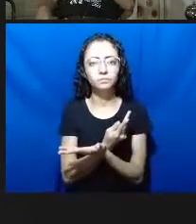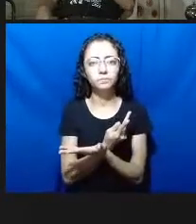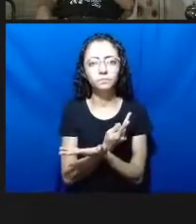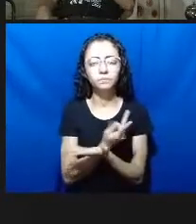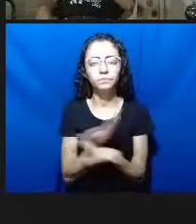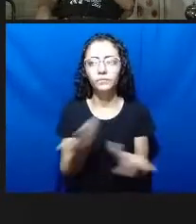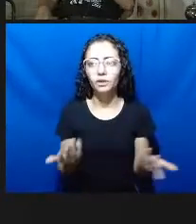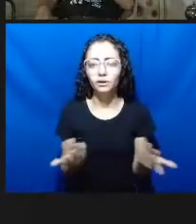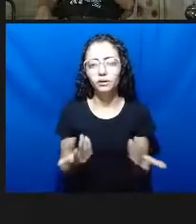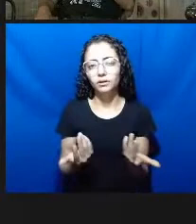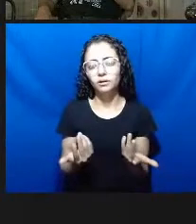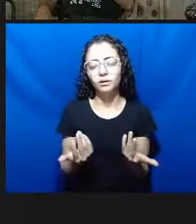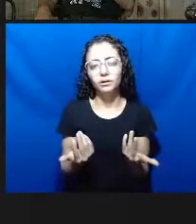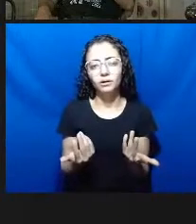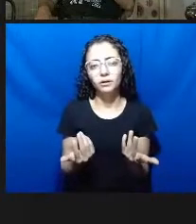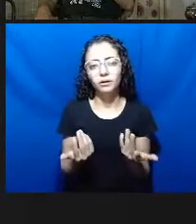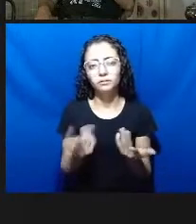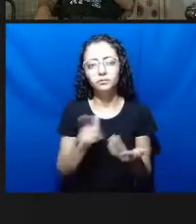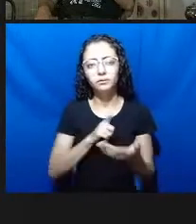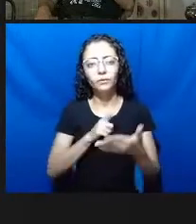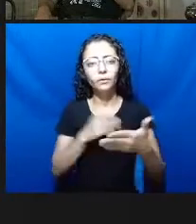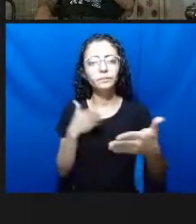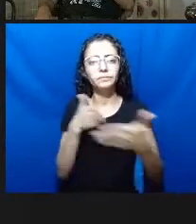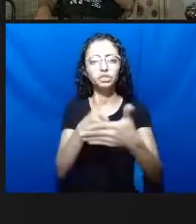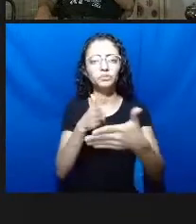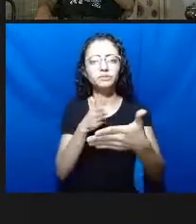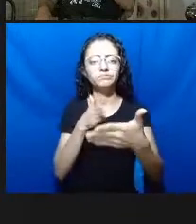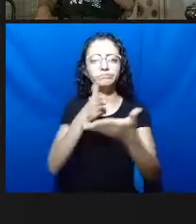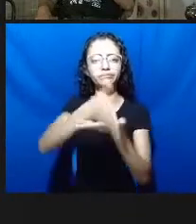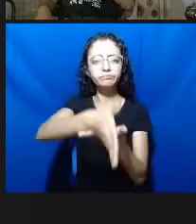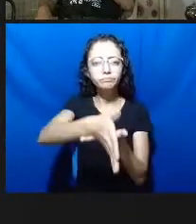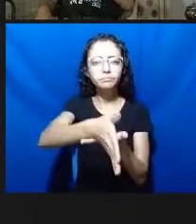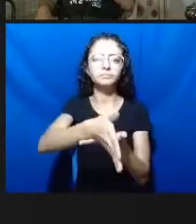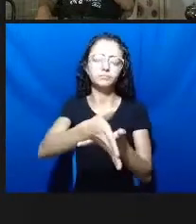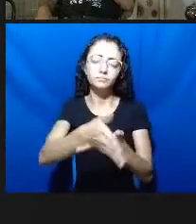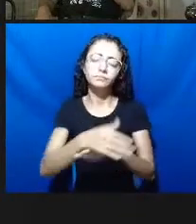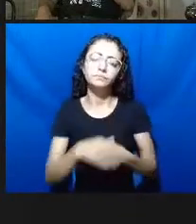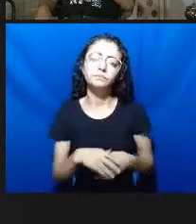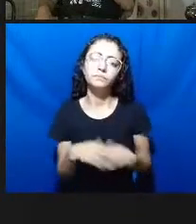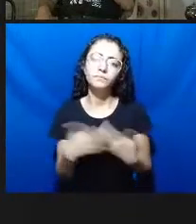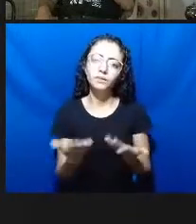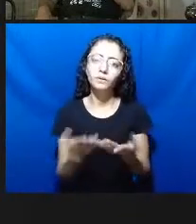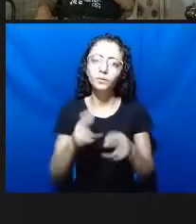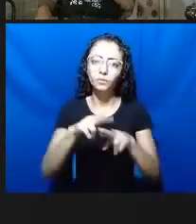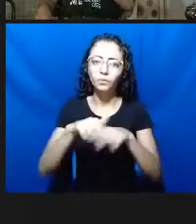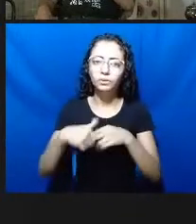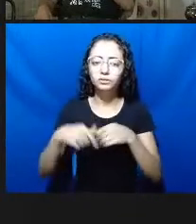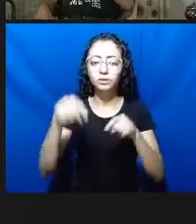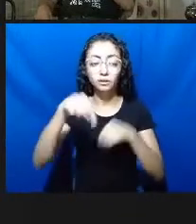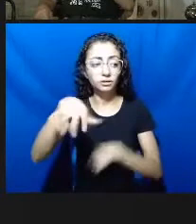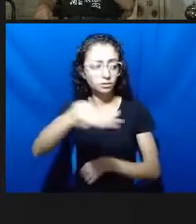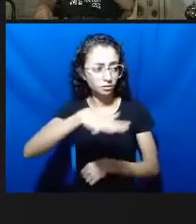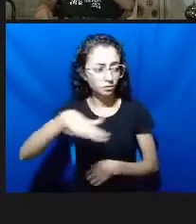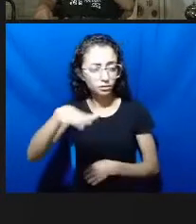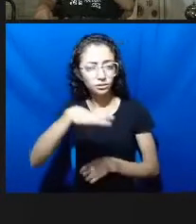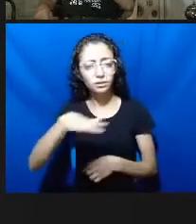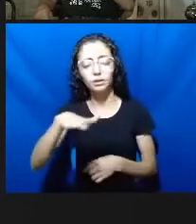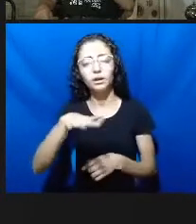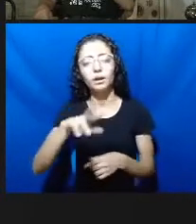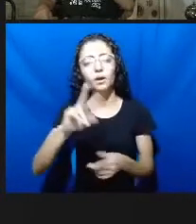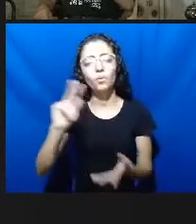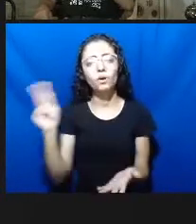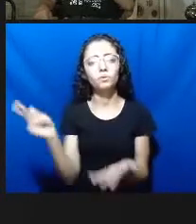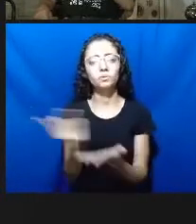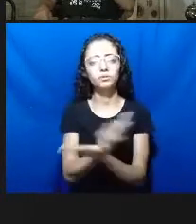digamos assim, fora do seu próprio limite, né? Por isso que eu digo que ele é um acontecimento residual, né? E quando ele